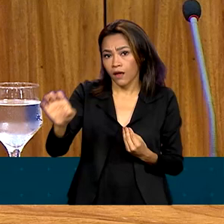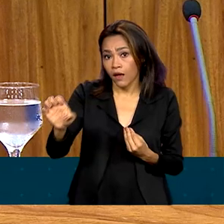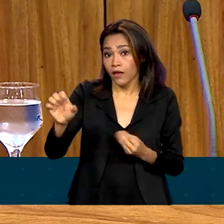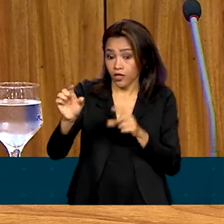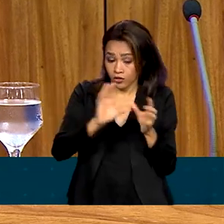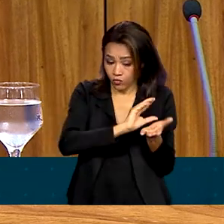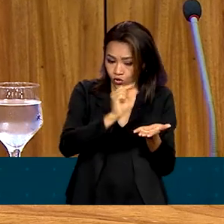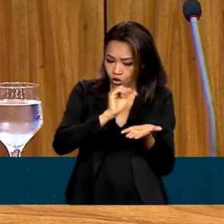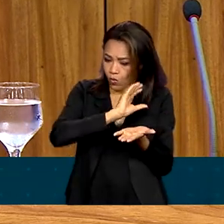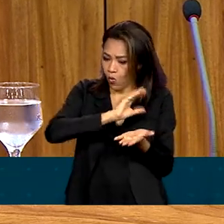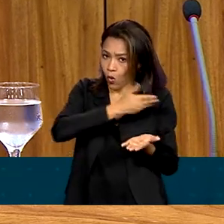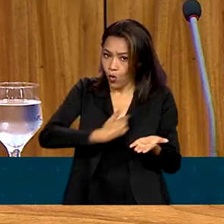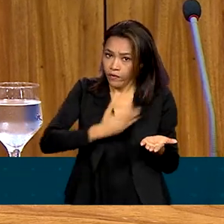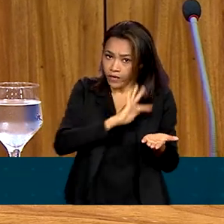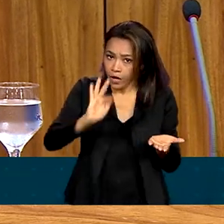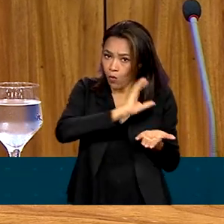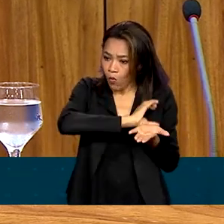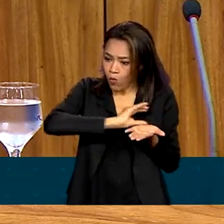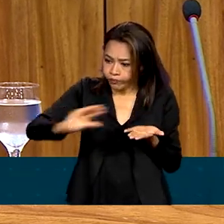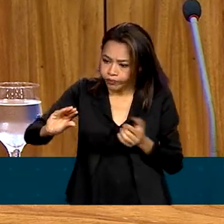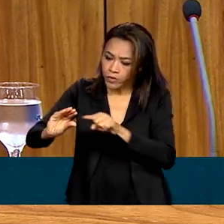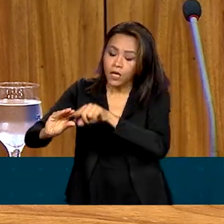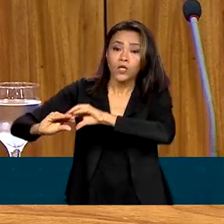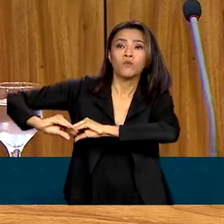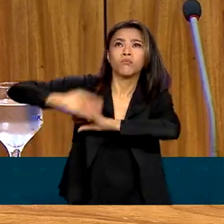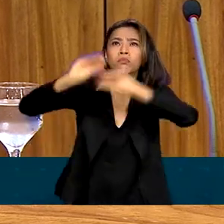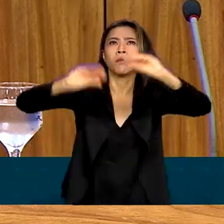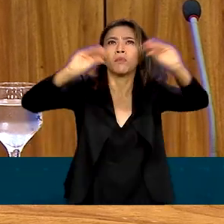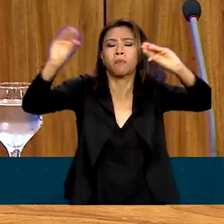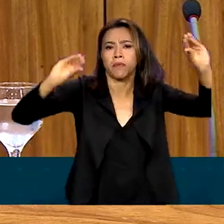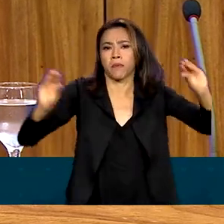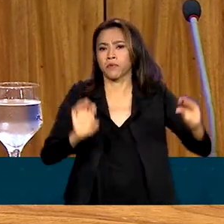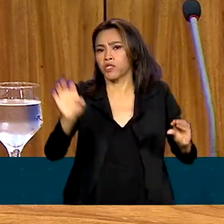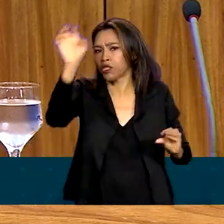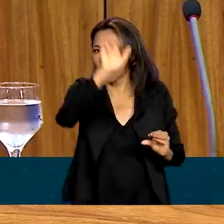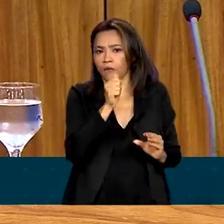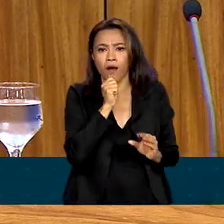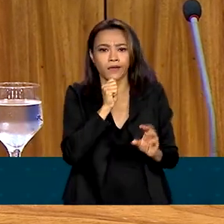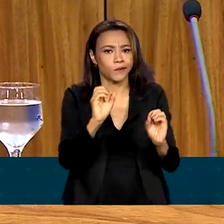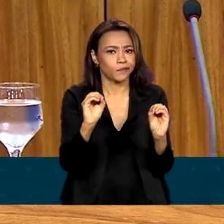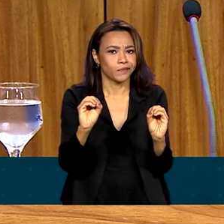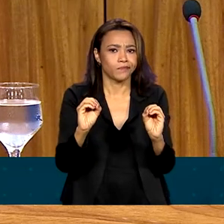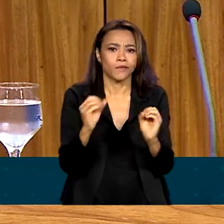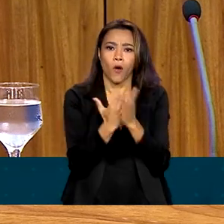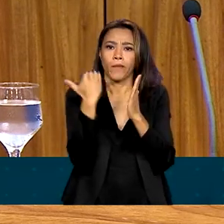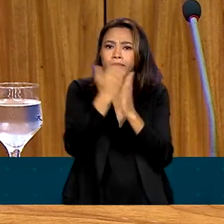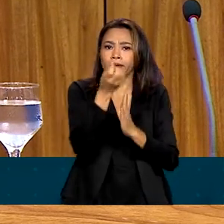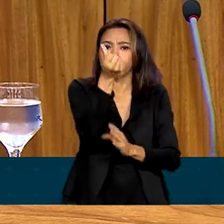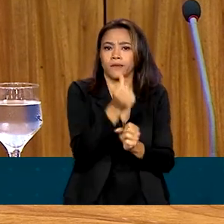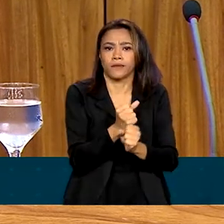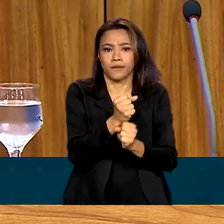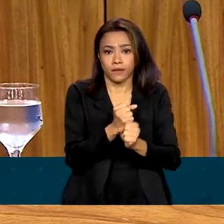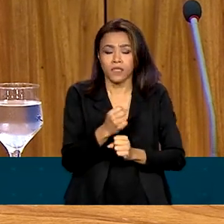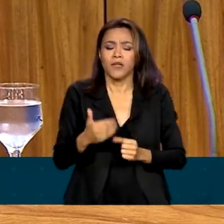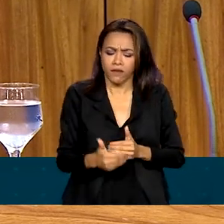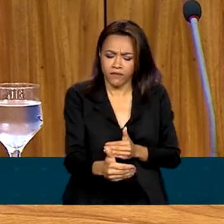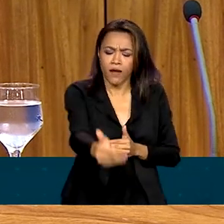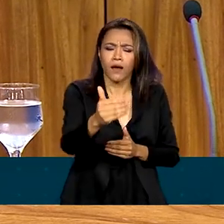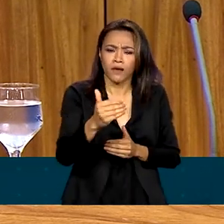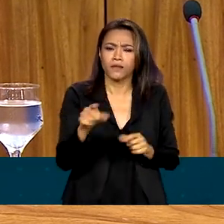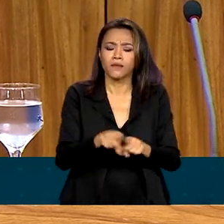então presidente da autorizar autorizando que a gente faça um estudo em breve também ele vai anunciar